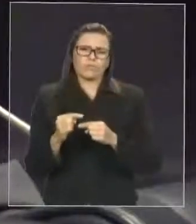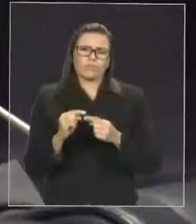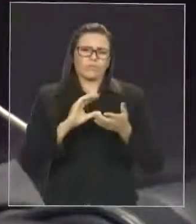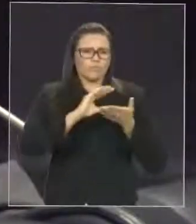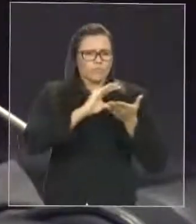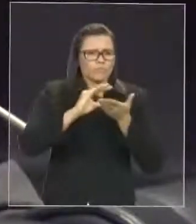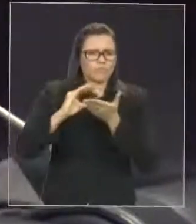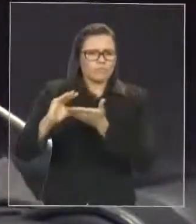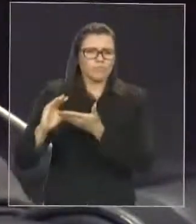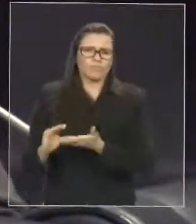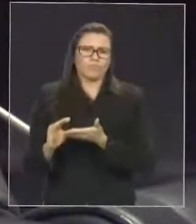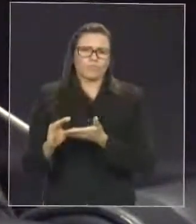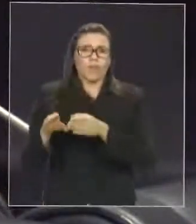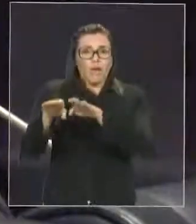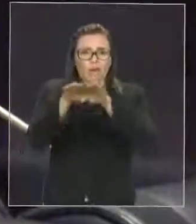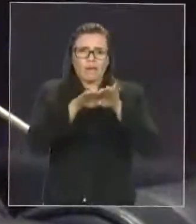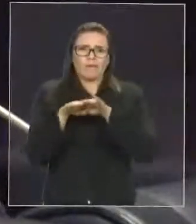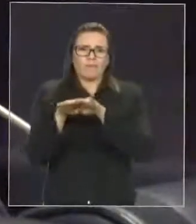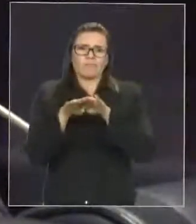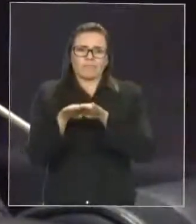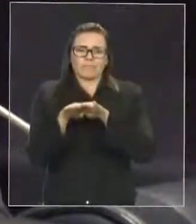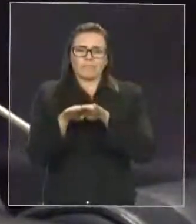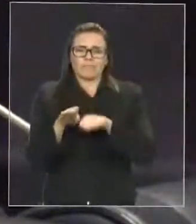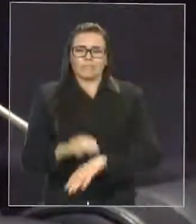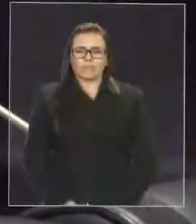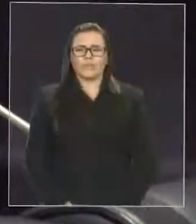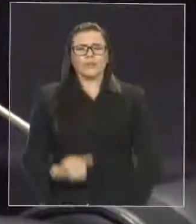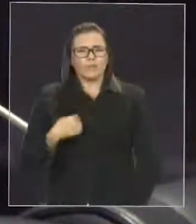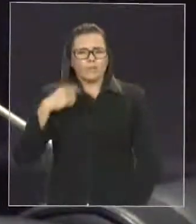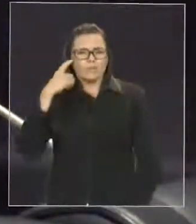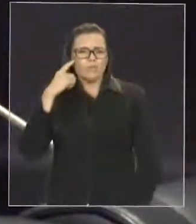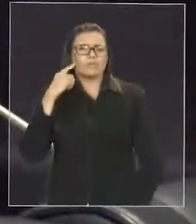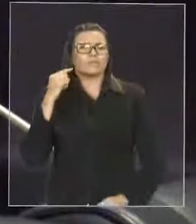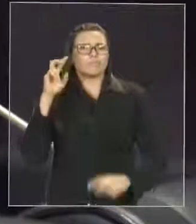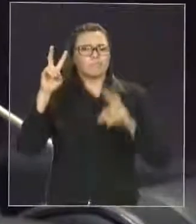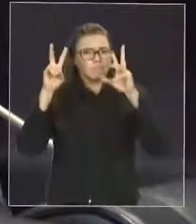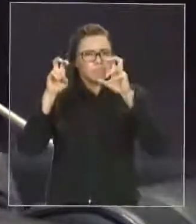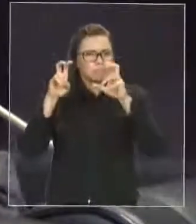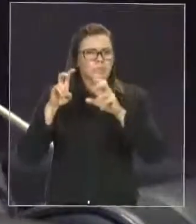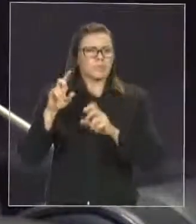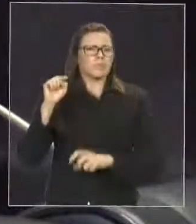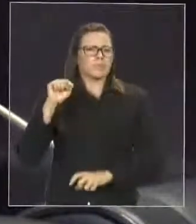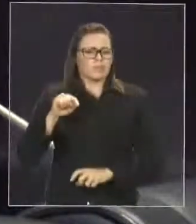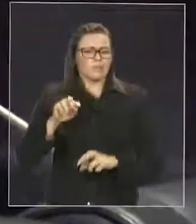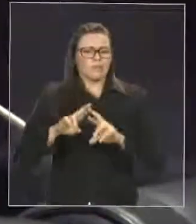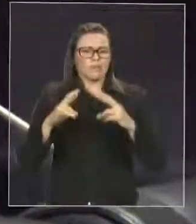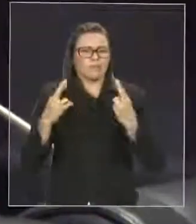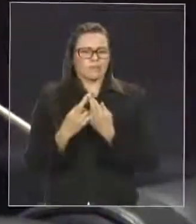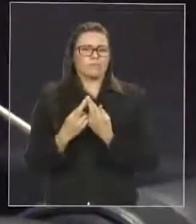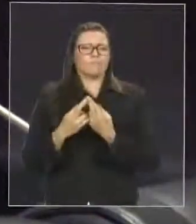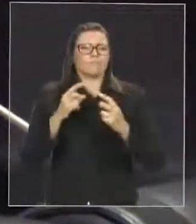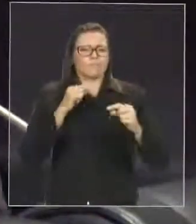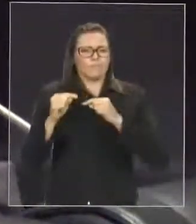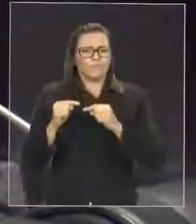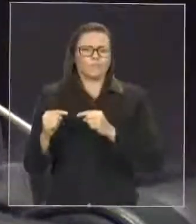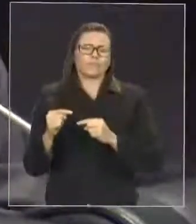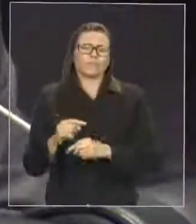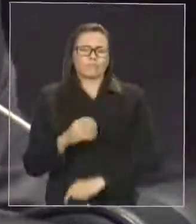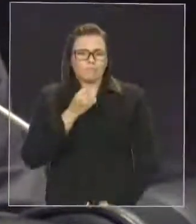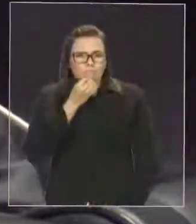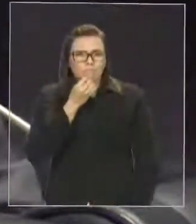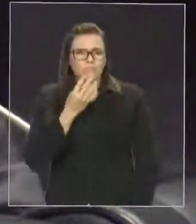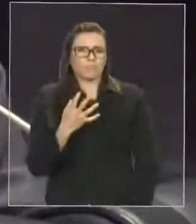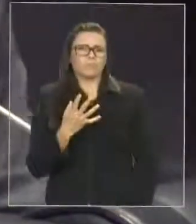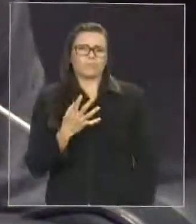barreira. Mas, enfim, eu acho que o debate foi enriquecedor. Creio que o Congresso deverá aprovar algo, pelo